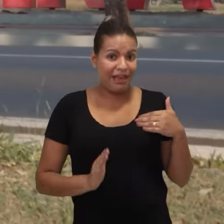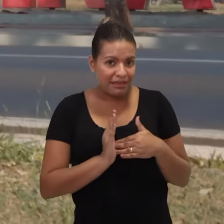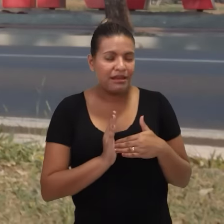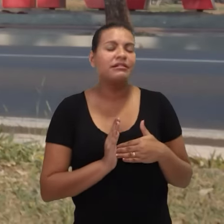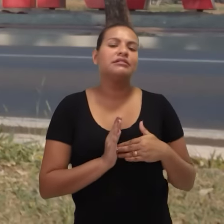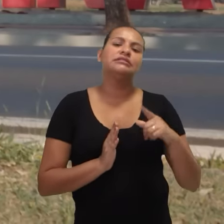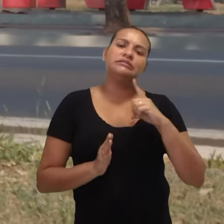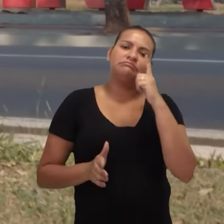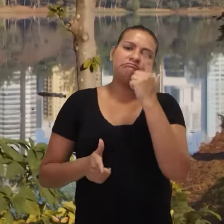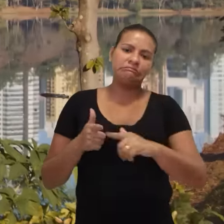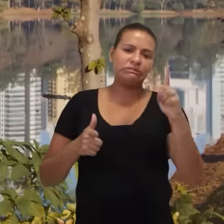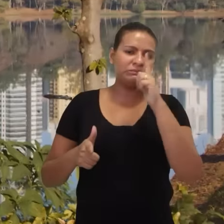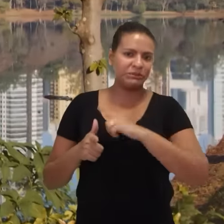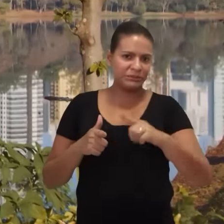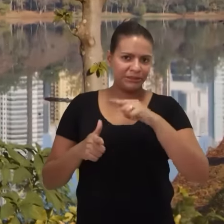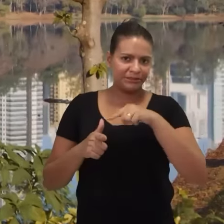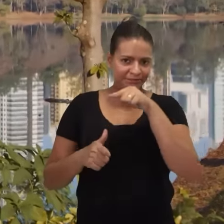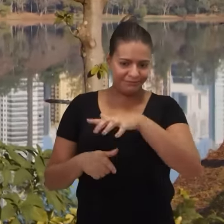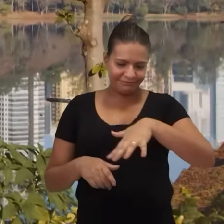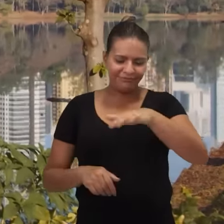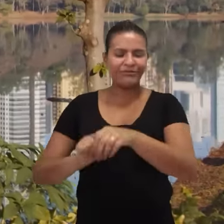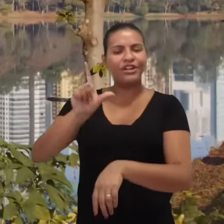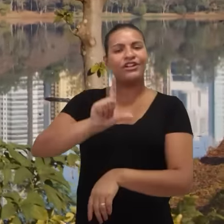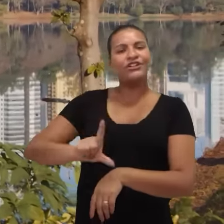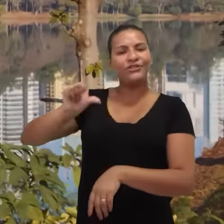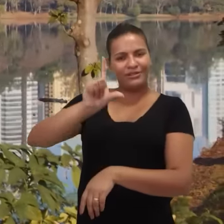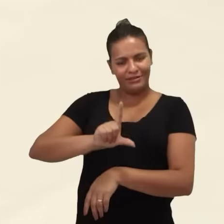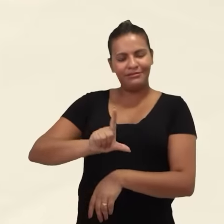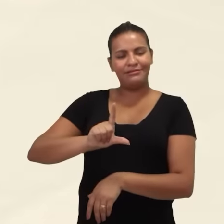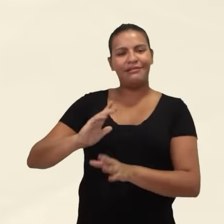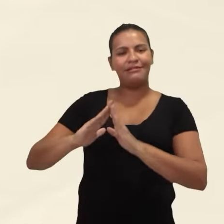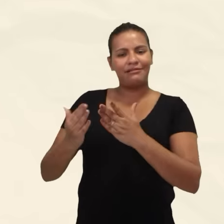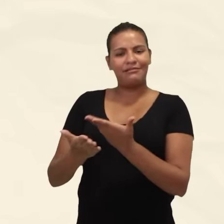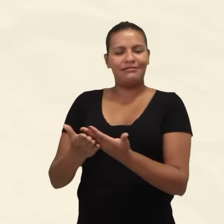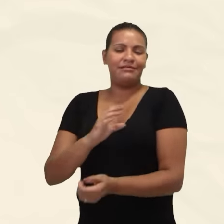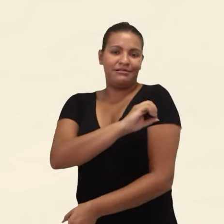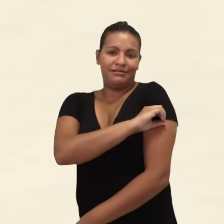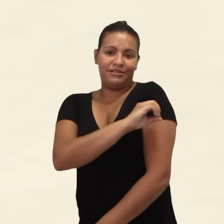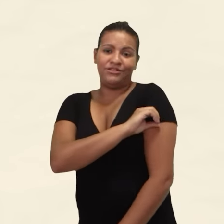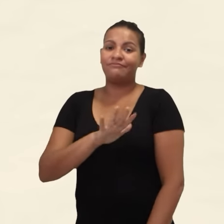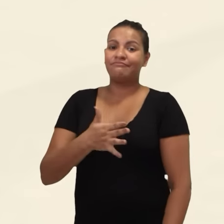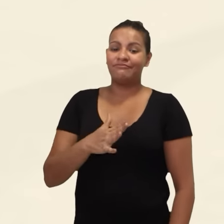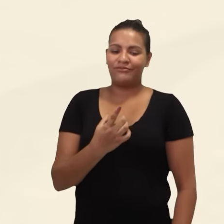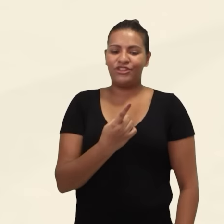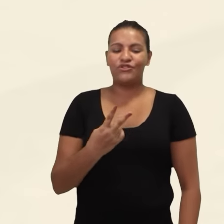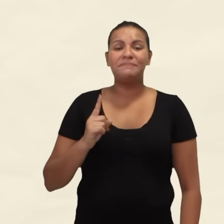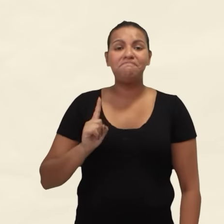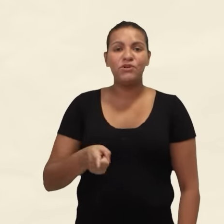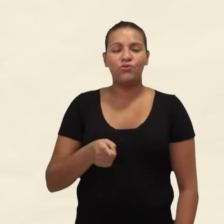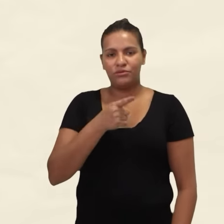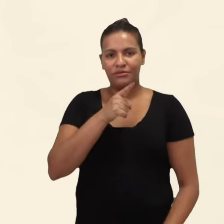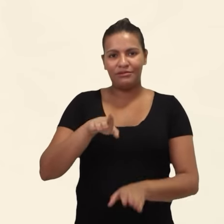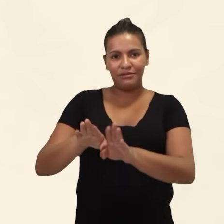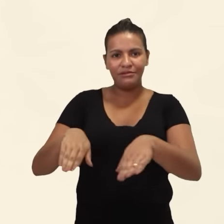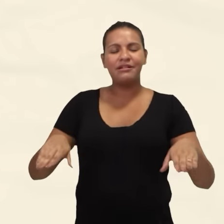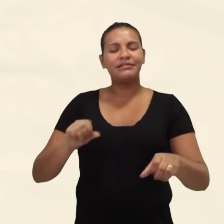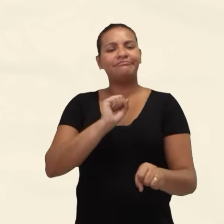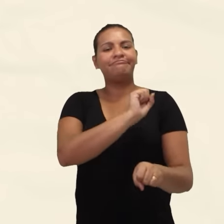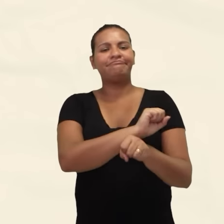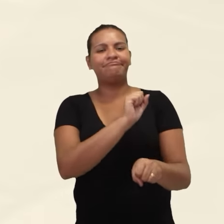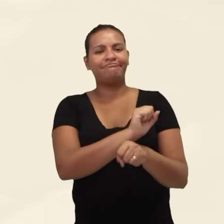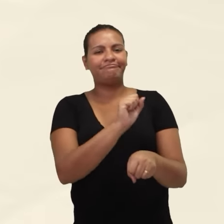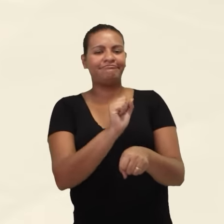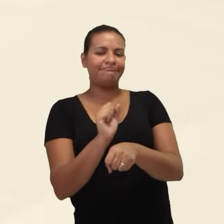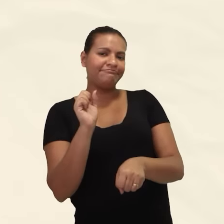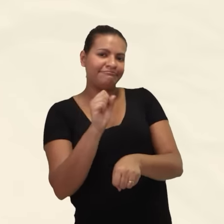grandes desafios no acesso à creche. Estimativas do Ministério Público local indicavam que aproximadamente 12 mil crianças estavam à